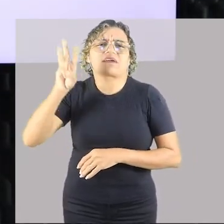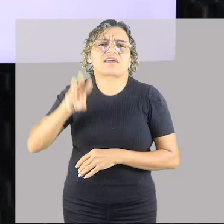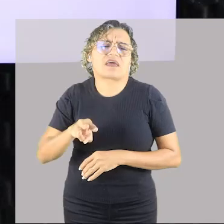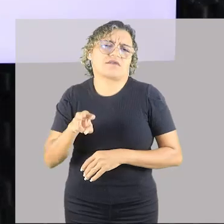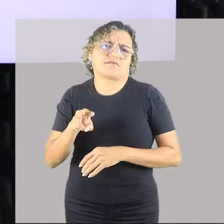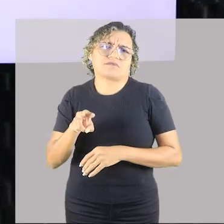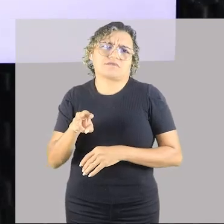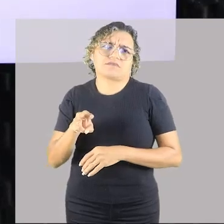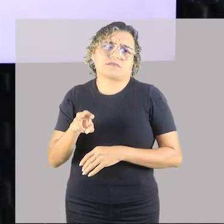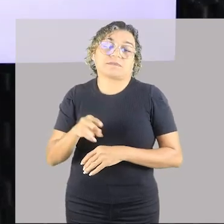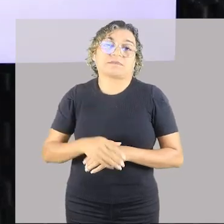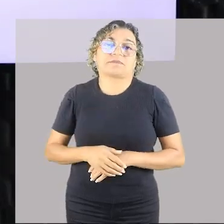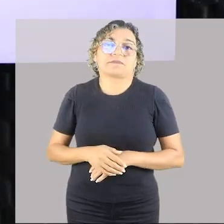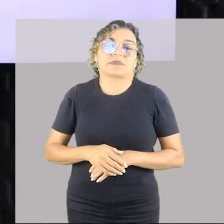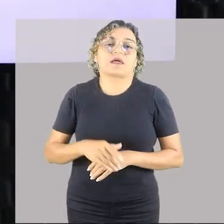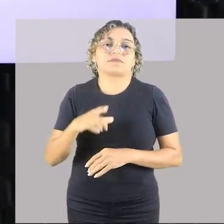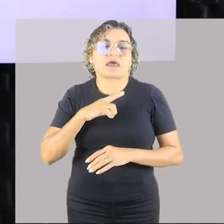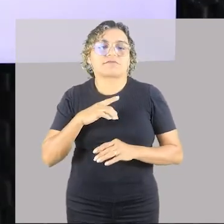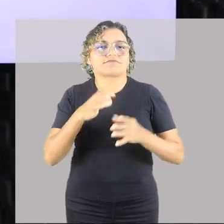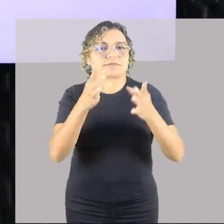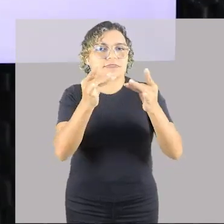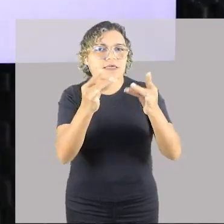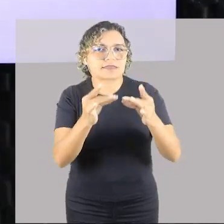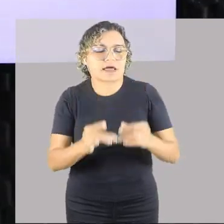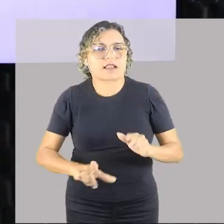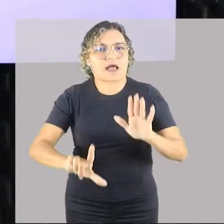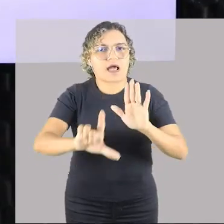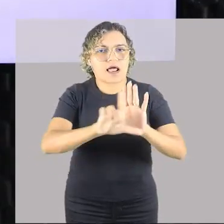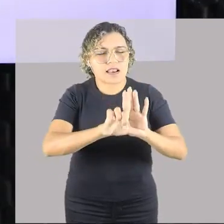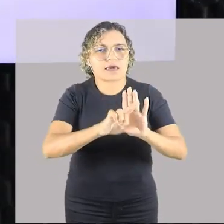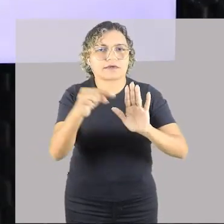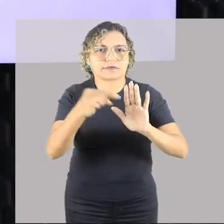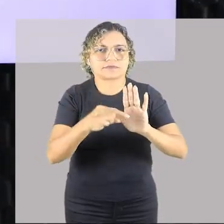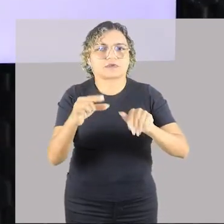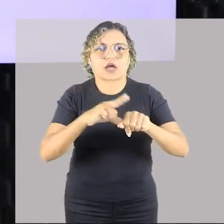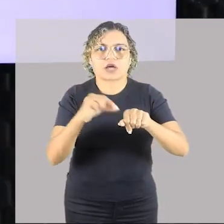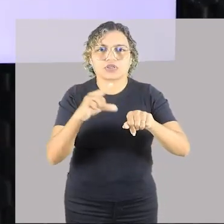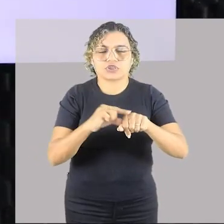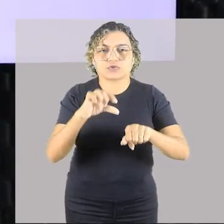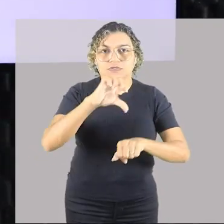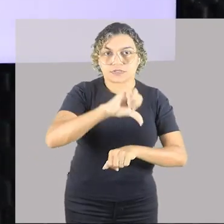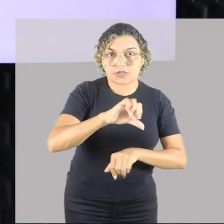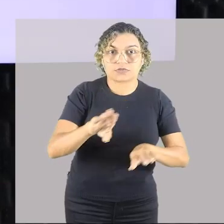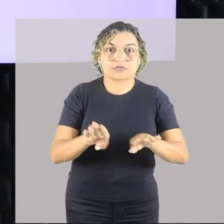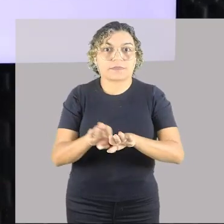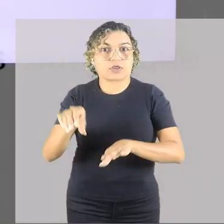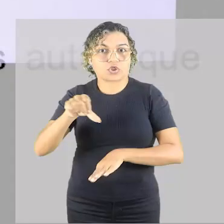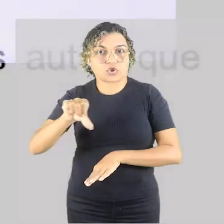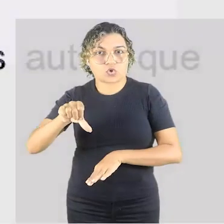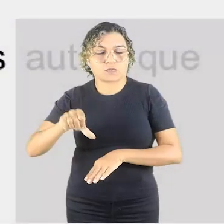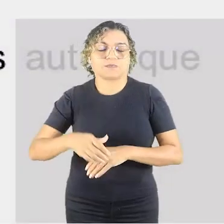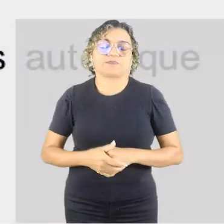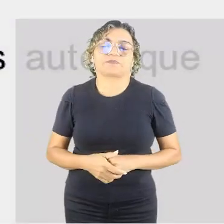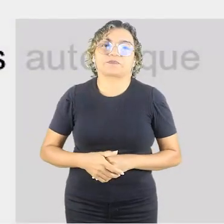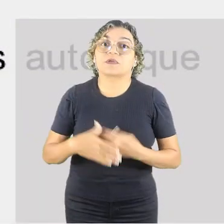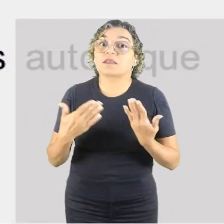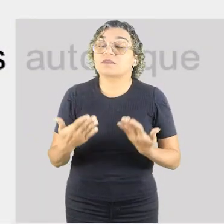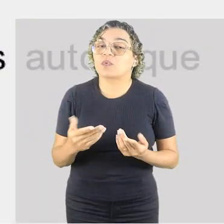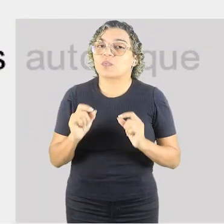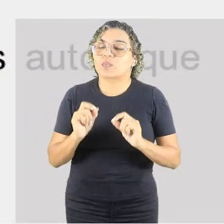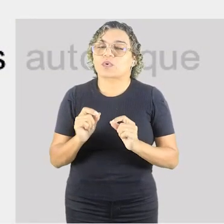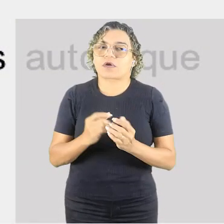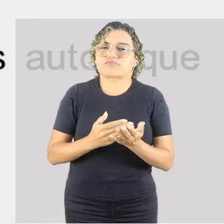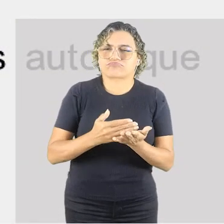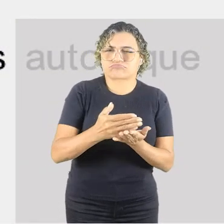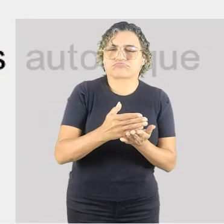vão figurar nesse processo? Está lá bem descritinho na lei, no texto da lei, no artigo 6º e no artigo 9º. Ainda sobre a